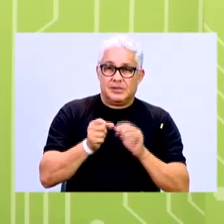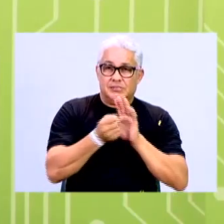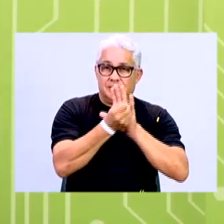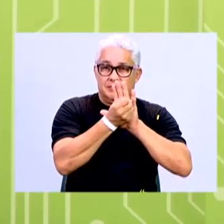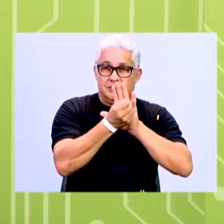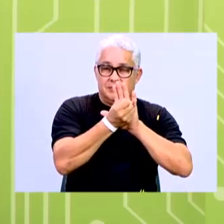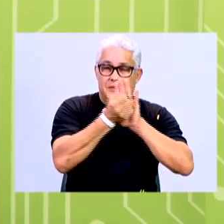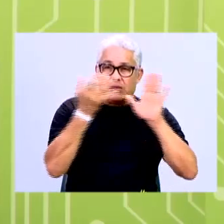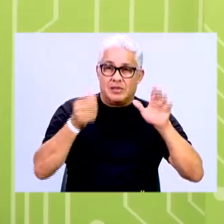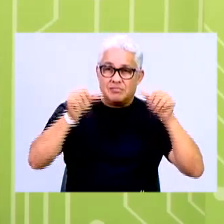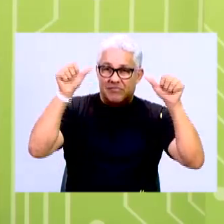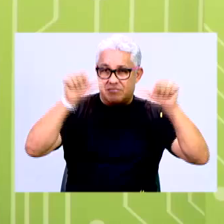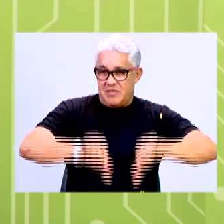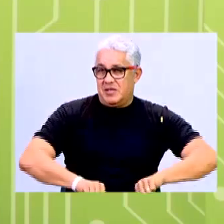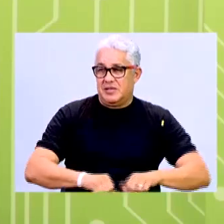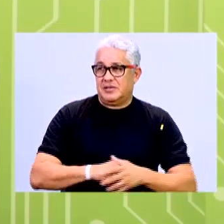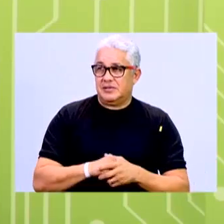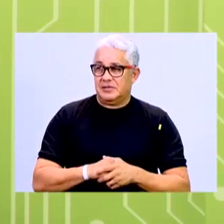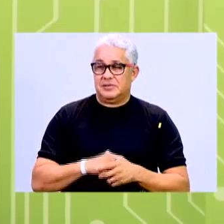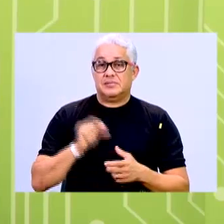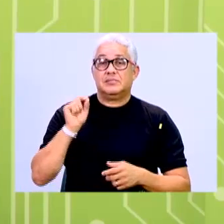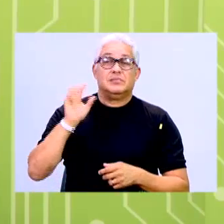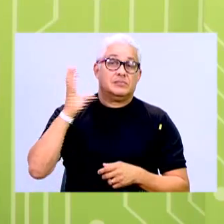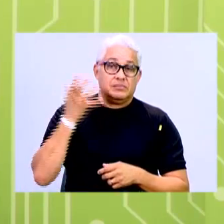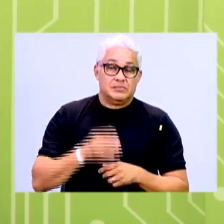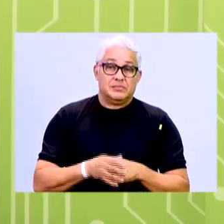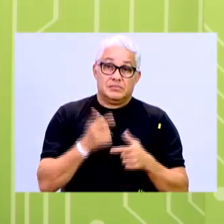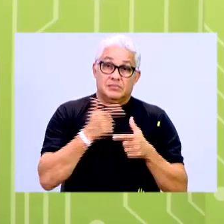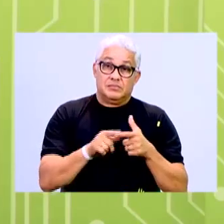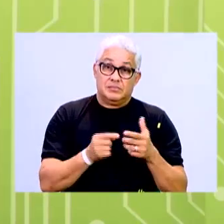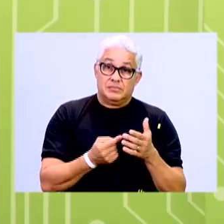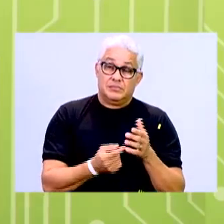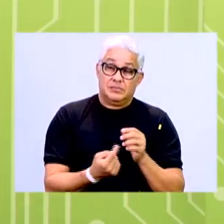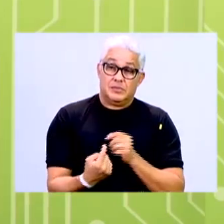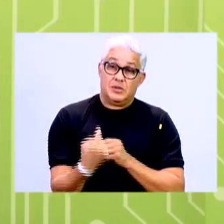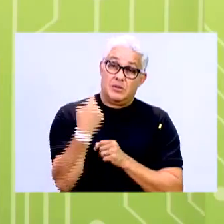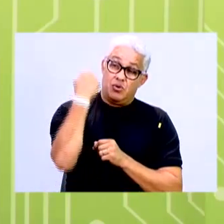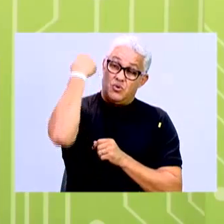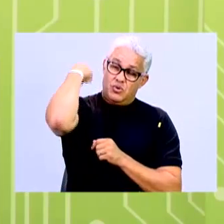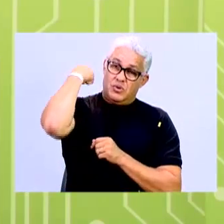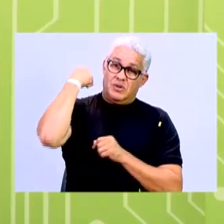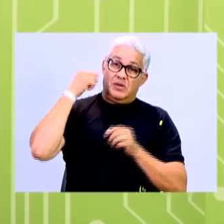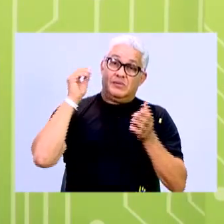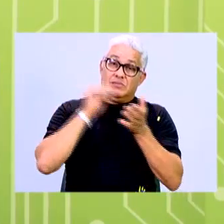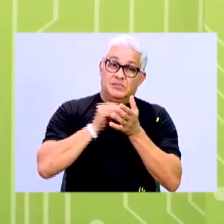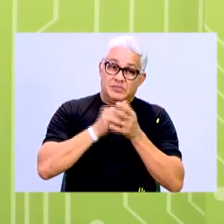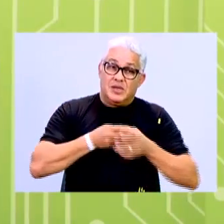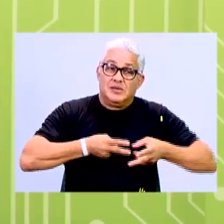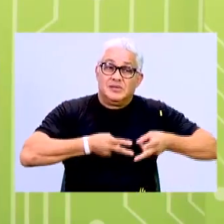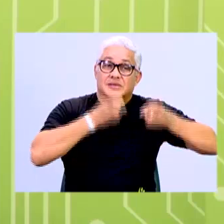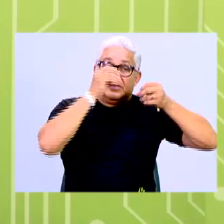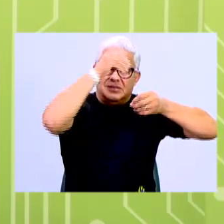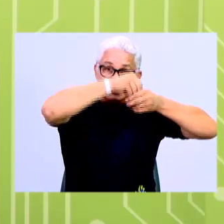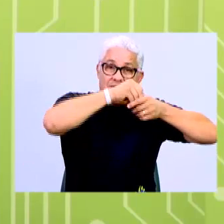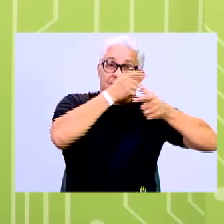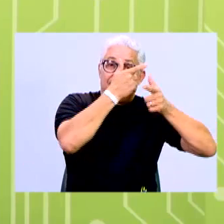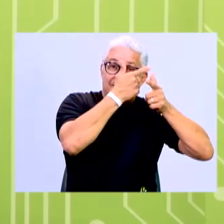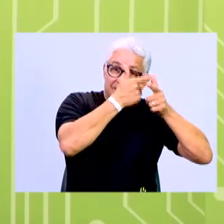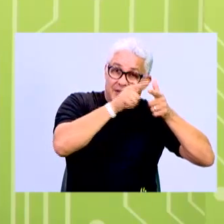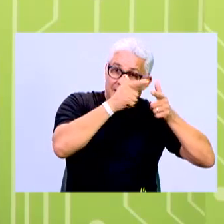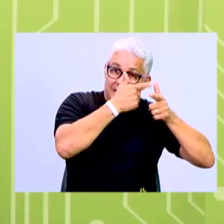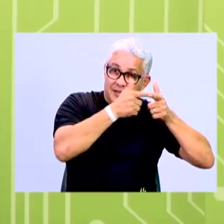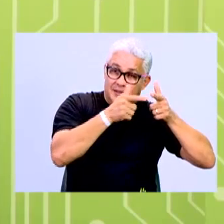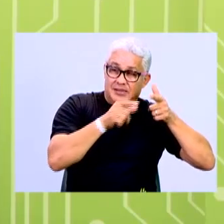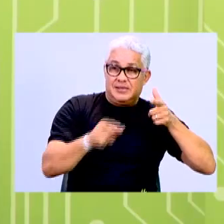na realidade o que aconteceu, onde que passou o nosso problema? Não identificamos bem o problema